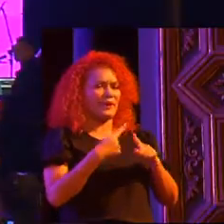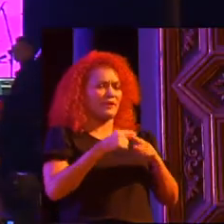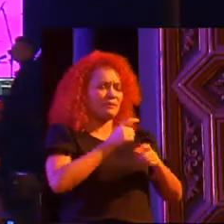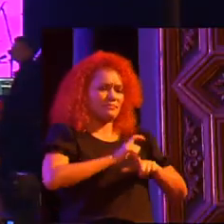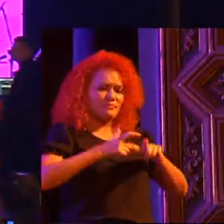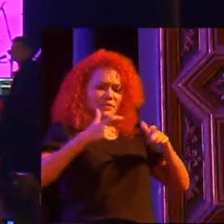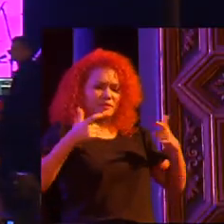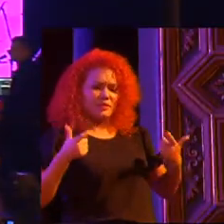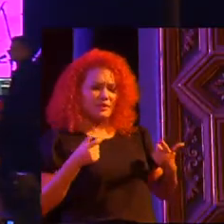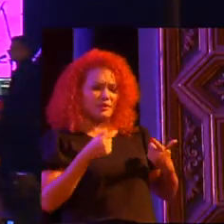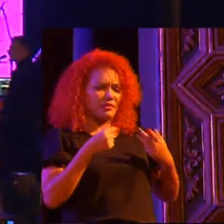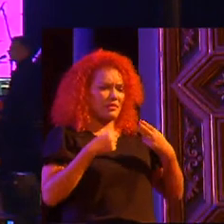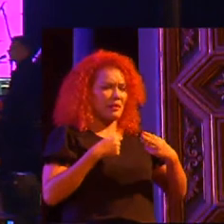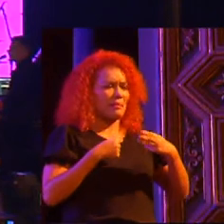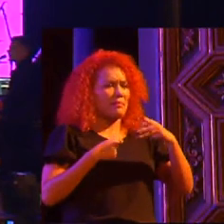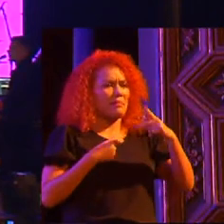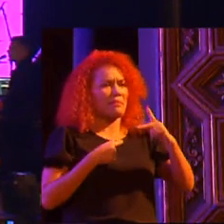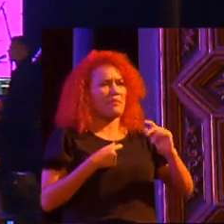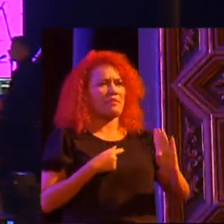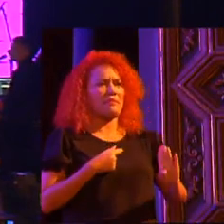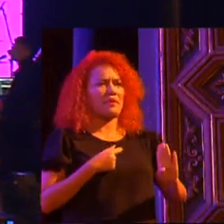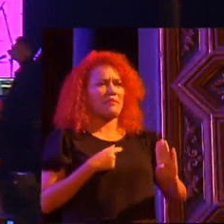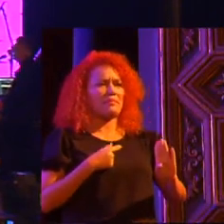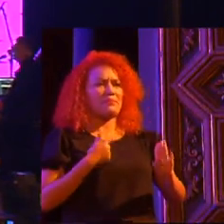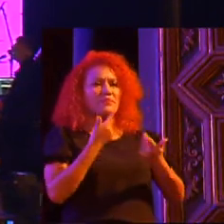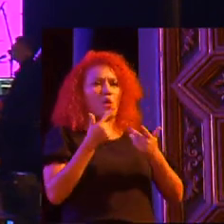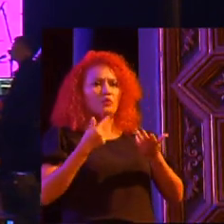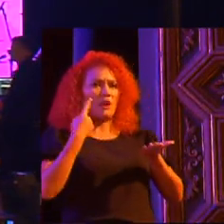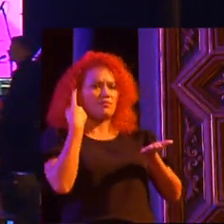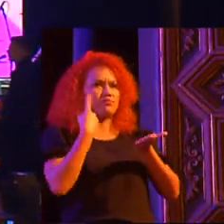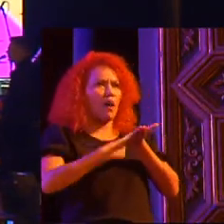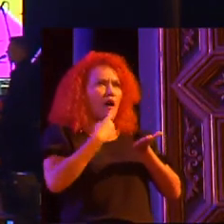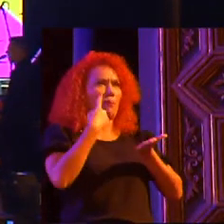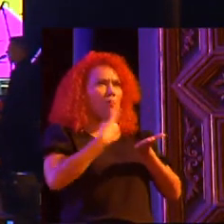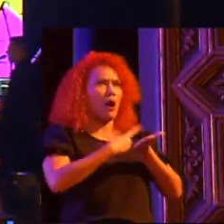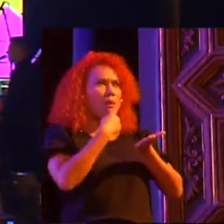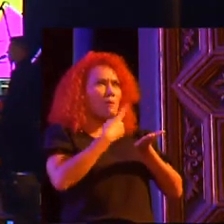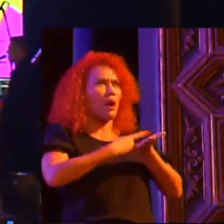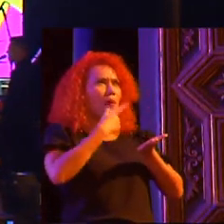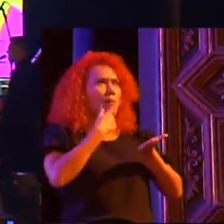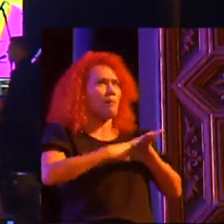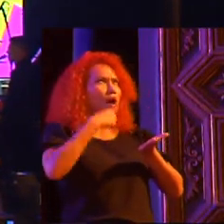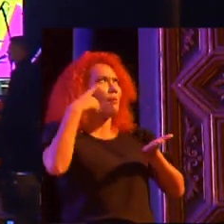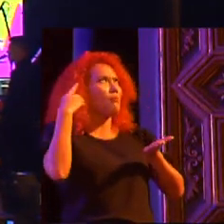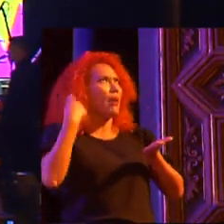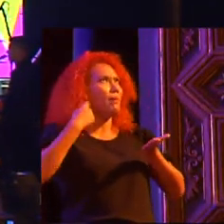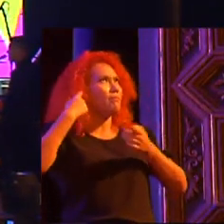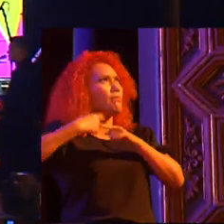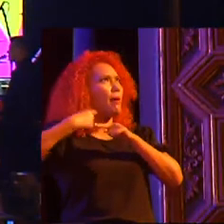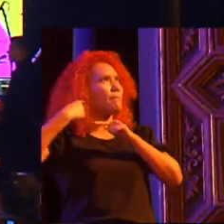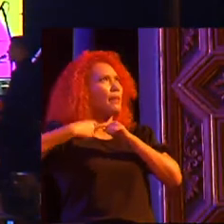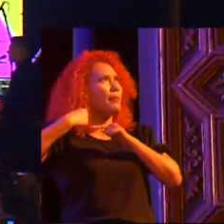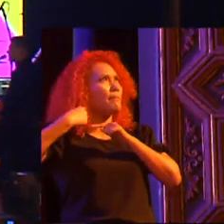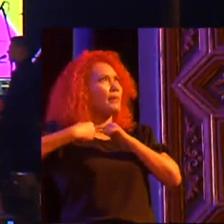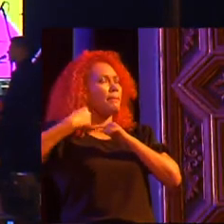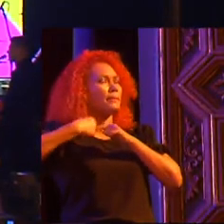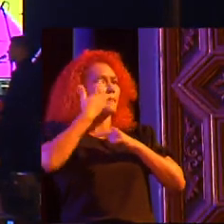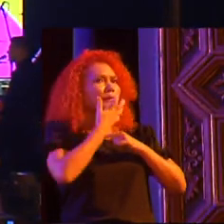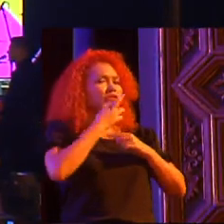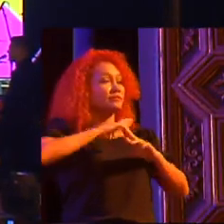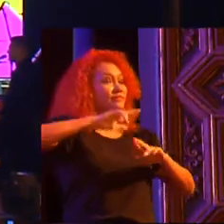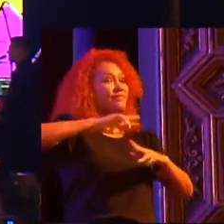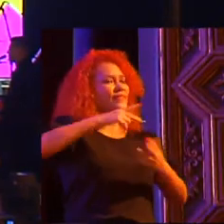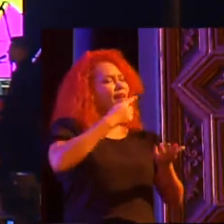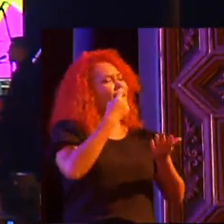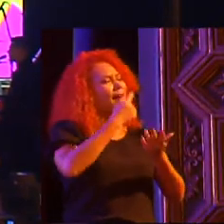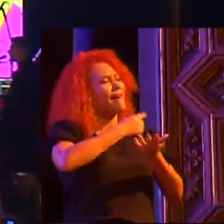de MPB? É uma música sem uma marcação rítmica específica, mas é uma música multitemática. É uma música de